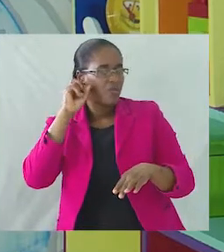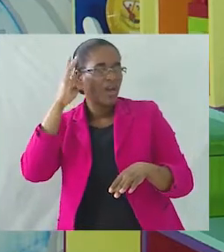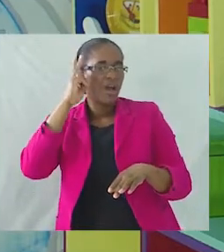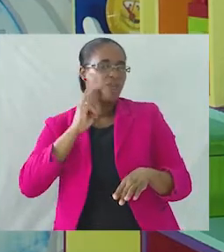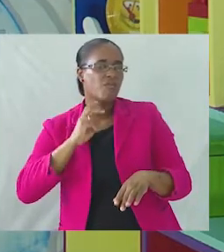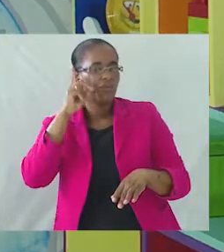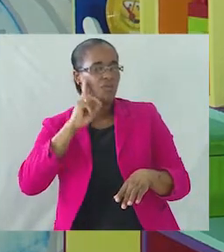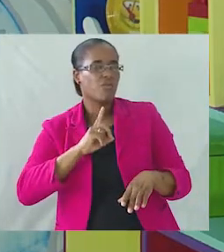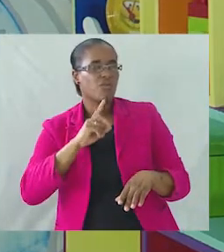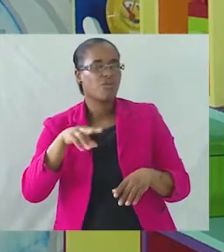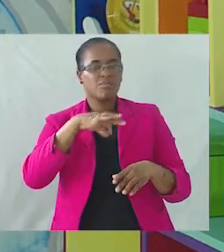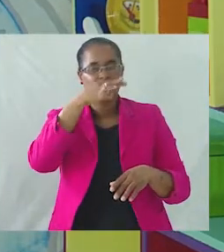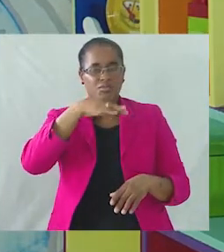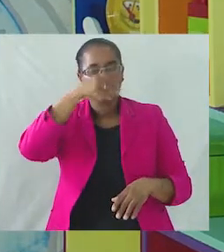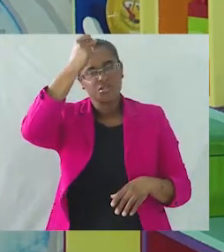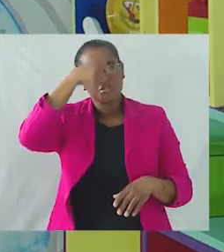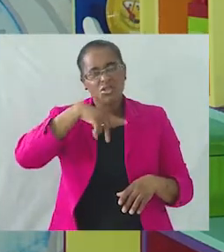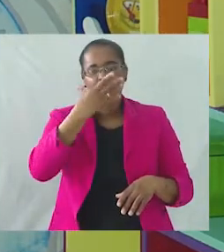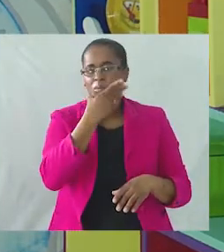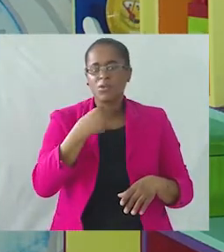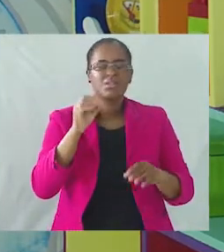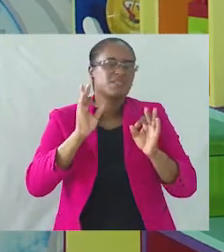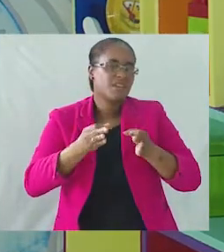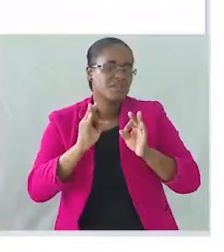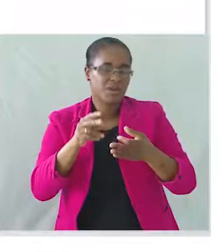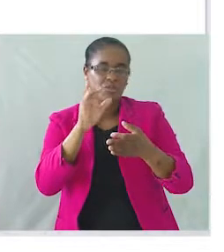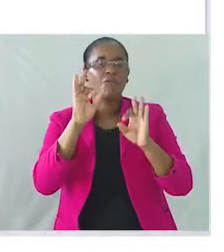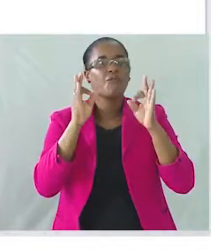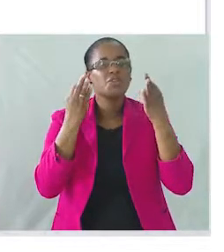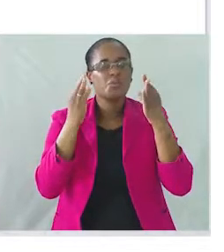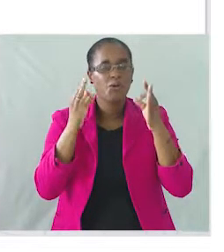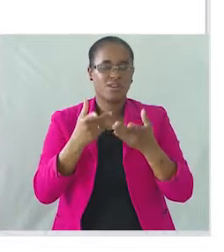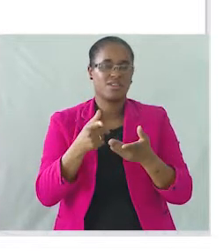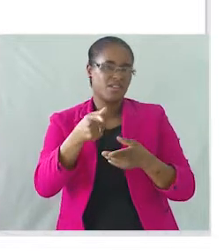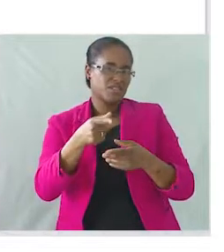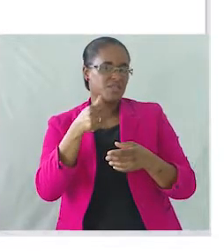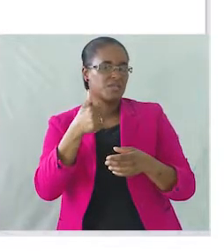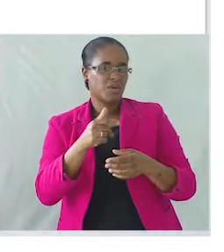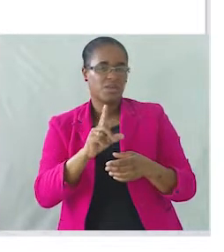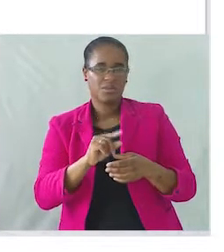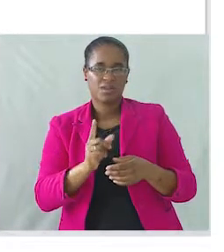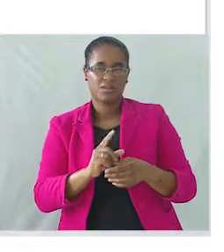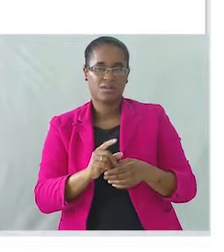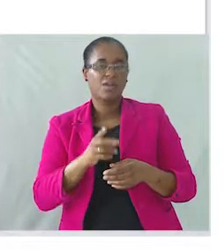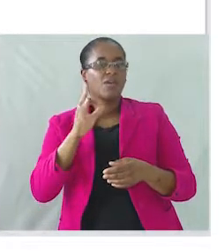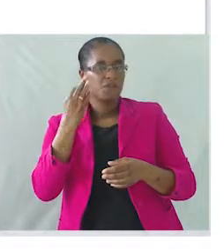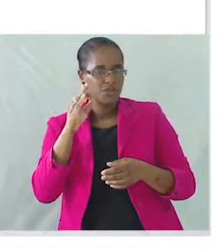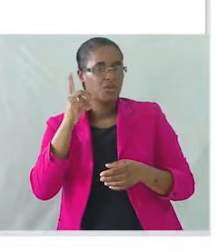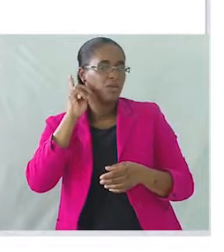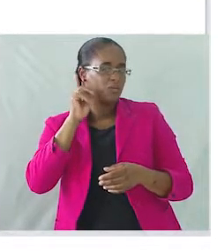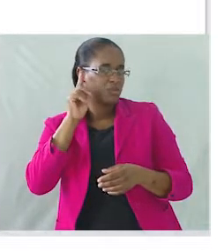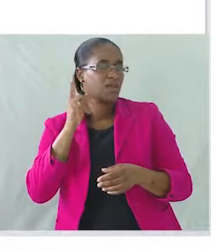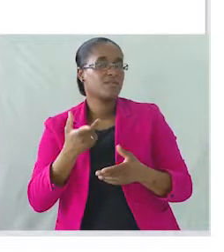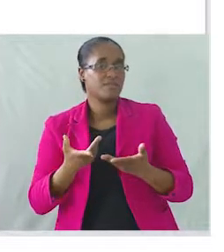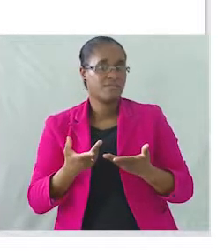a contar contos lindos. Estão sempre no Facebook. Isso não é muito bom também. O Facebook é importante.